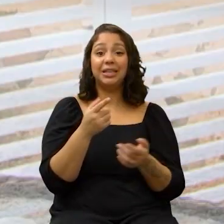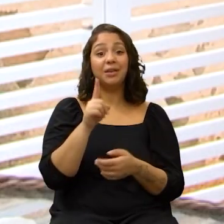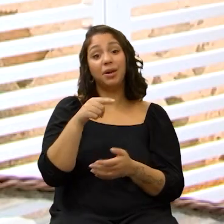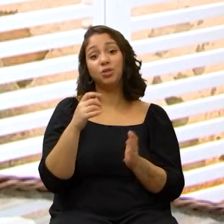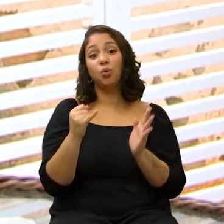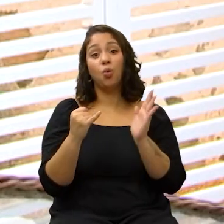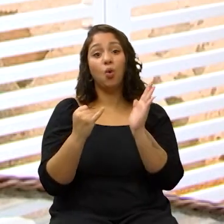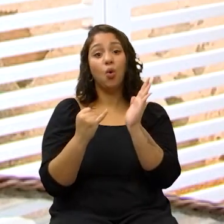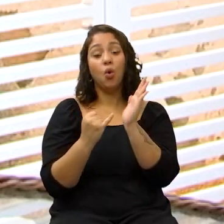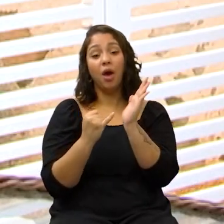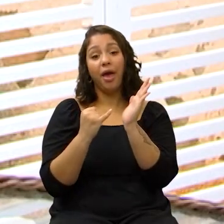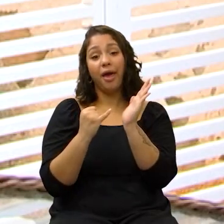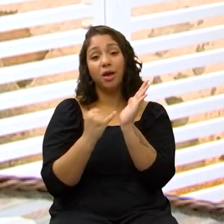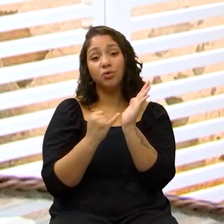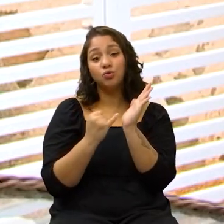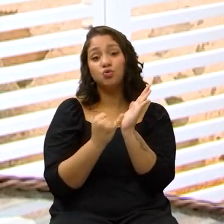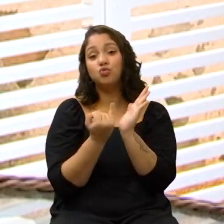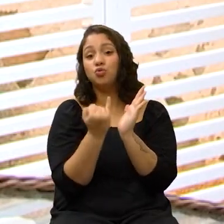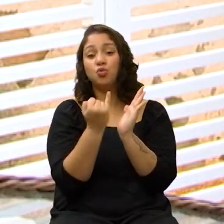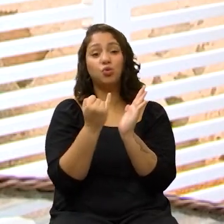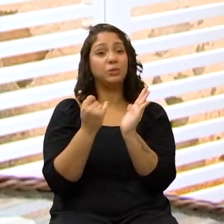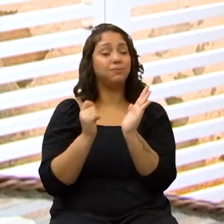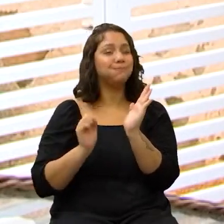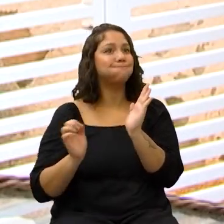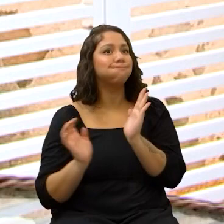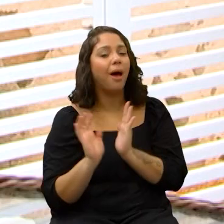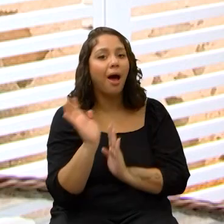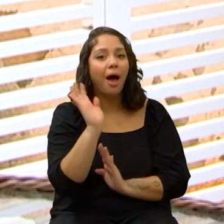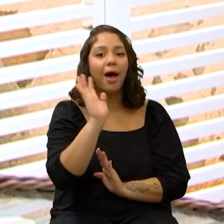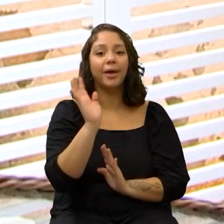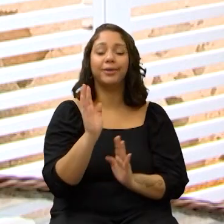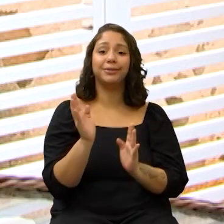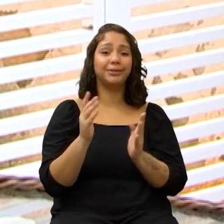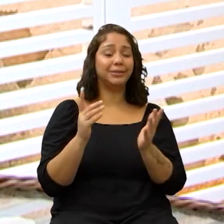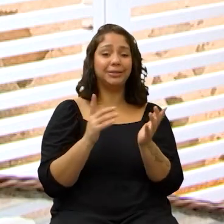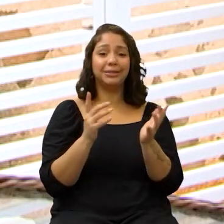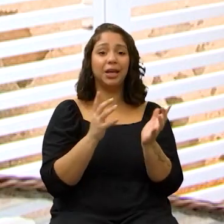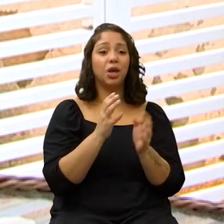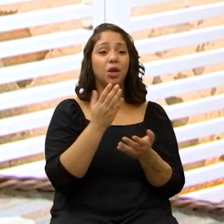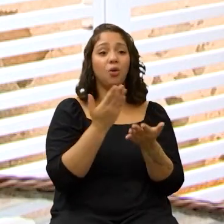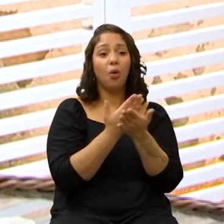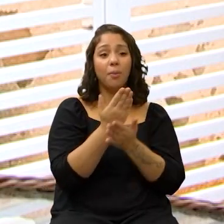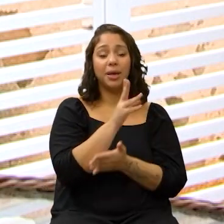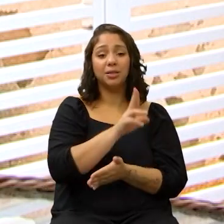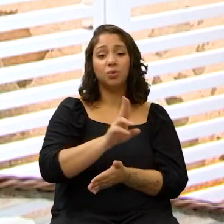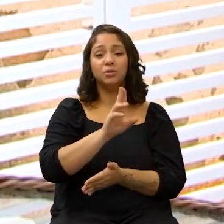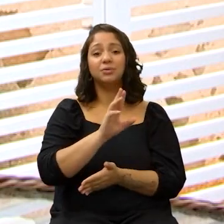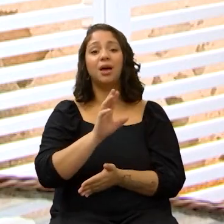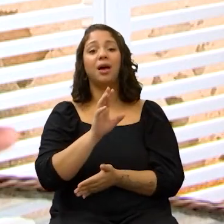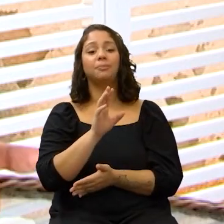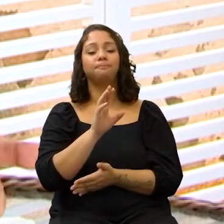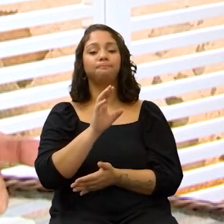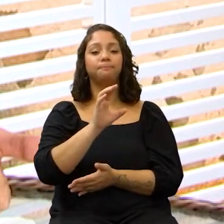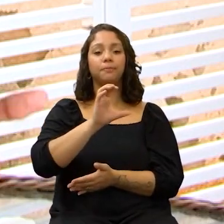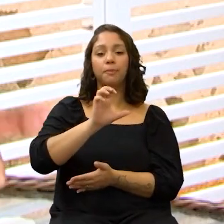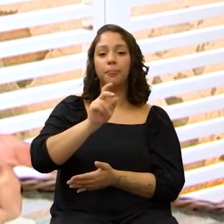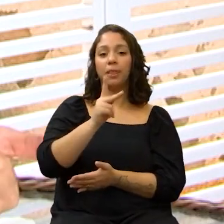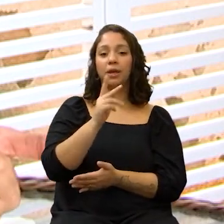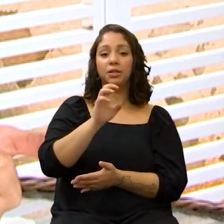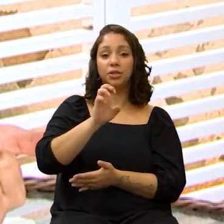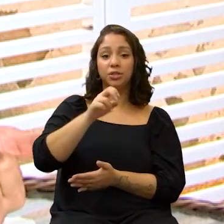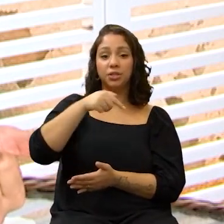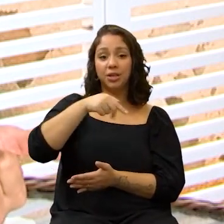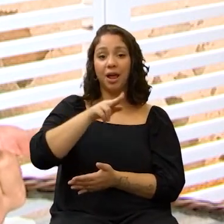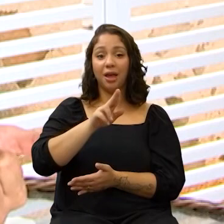como ela não consegue dar conta de pagar tudo aquilo, ela entra no cheque especial. Ou se não entra no cheque especial,